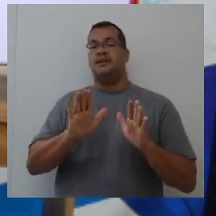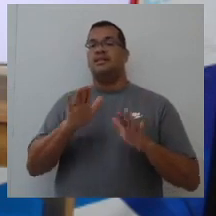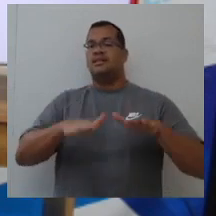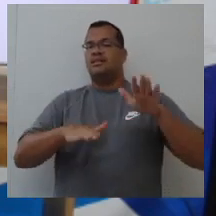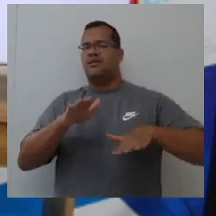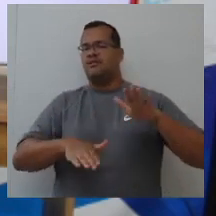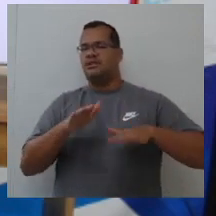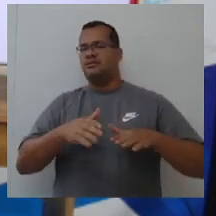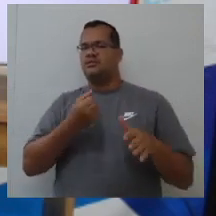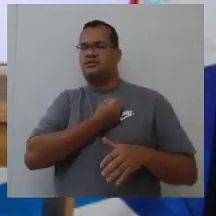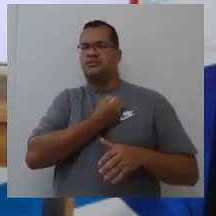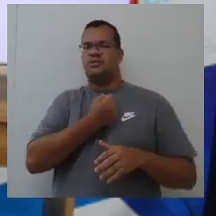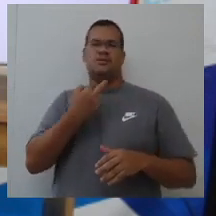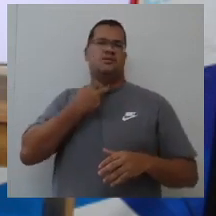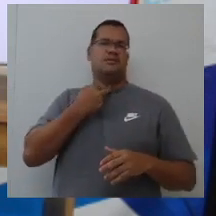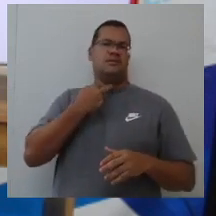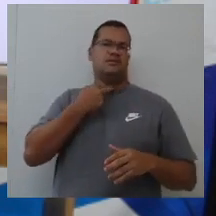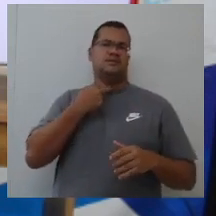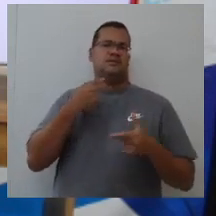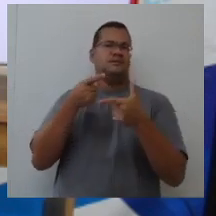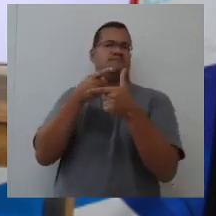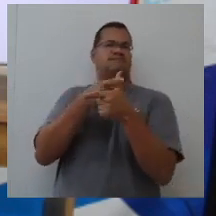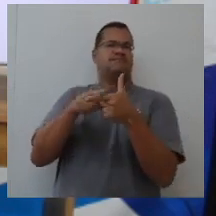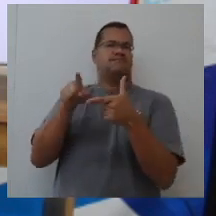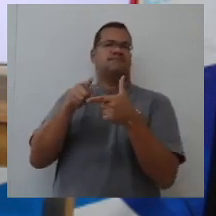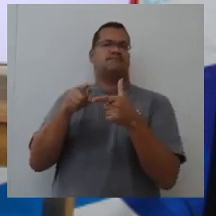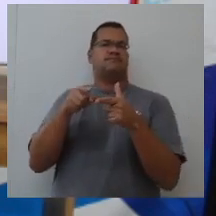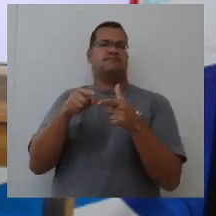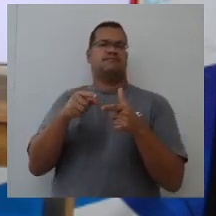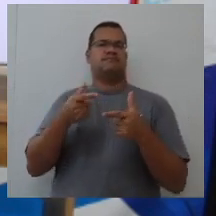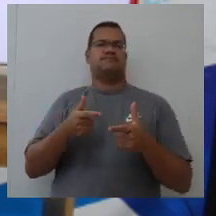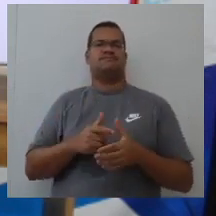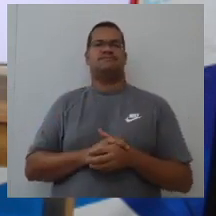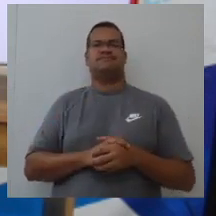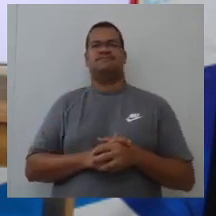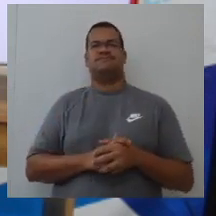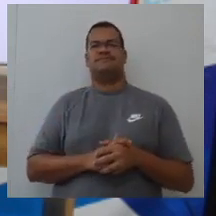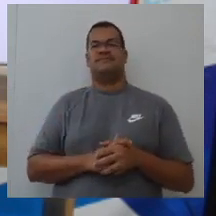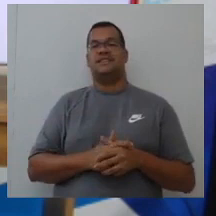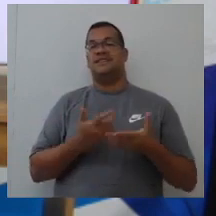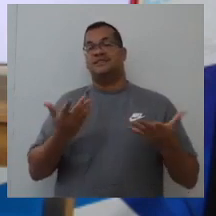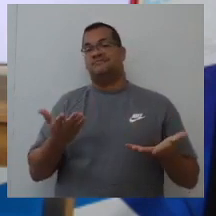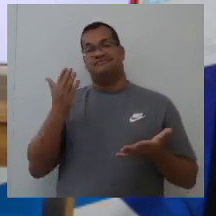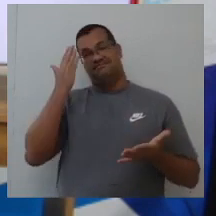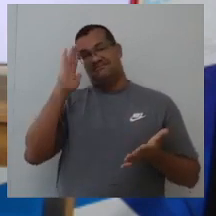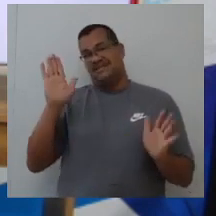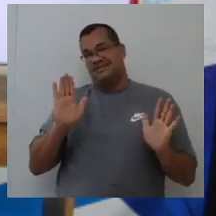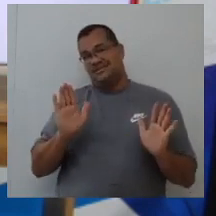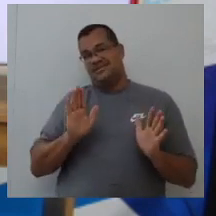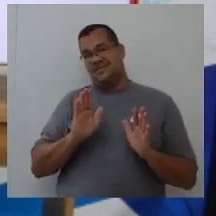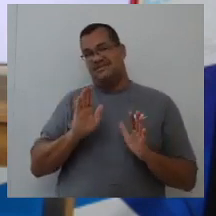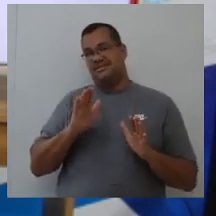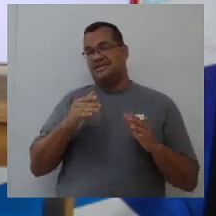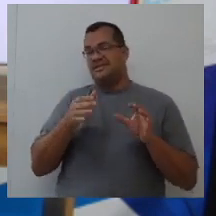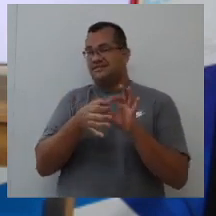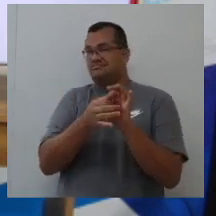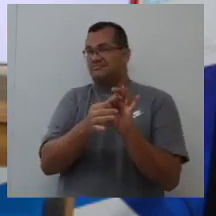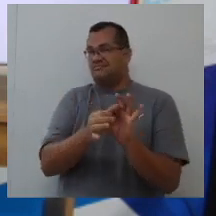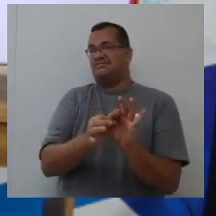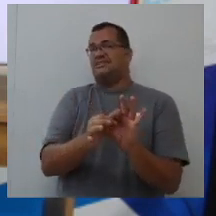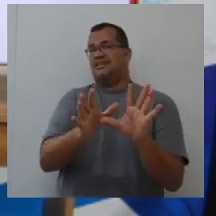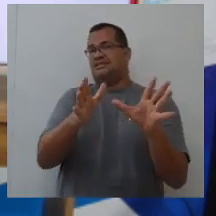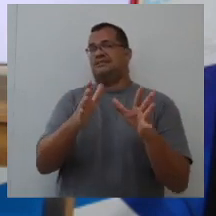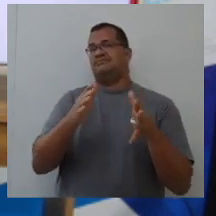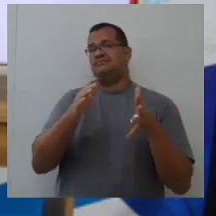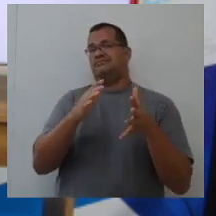número irracional ele não pode ser quebrado. Eu não sei, eu vou deixar aí para o pessoal